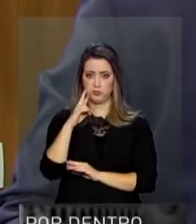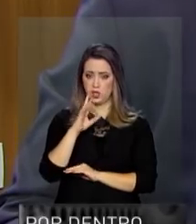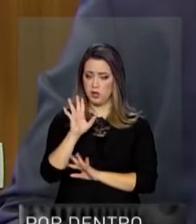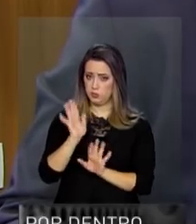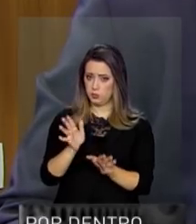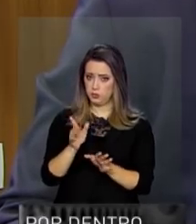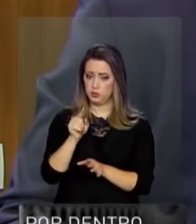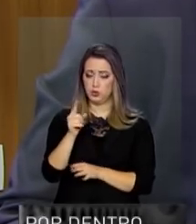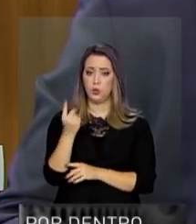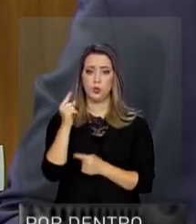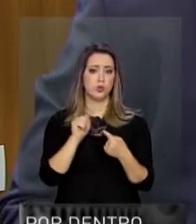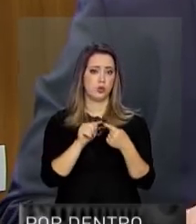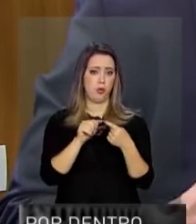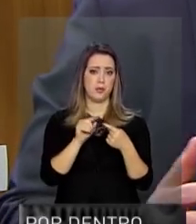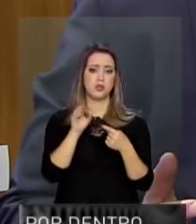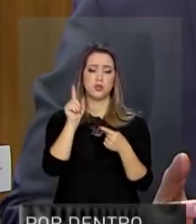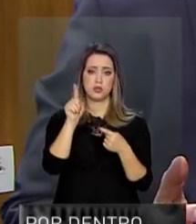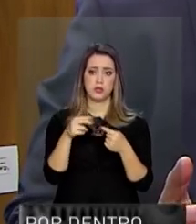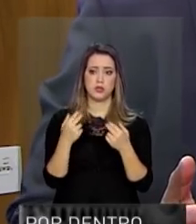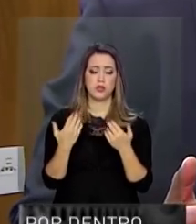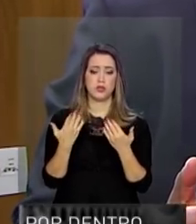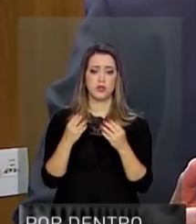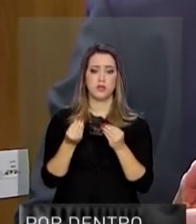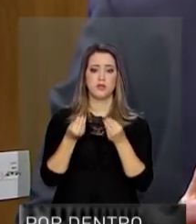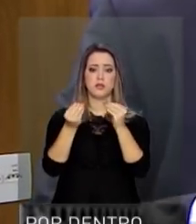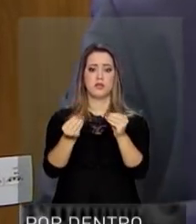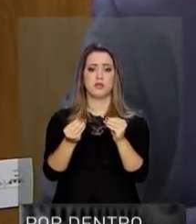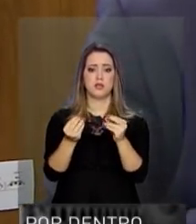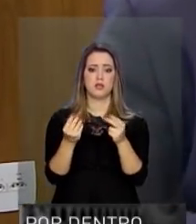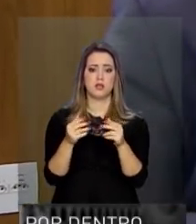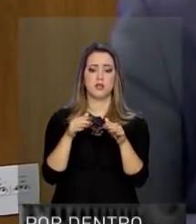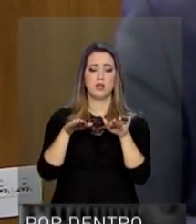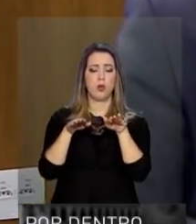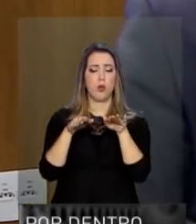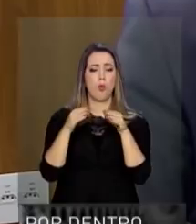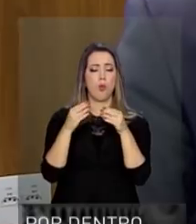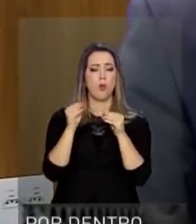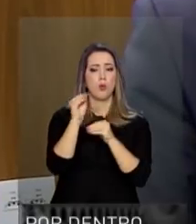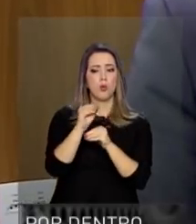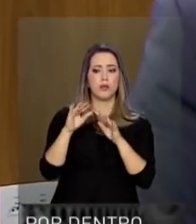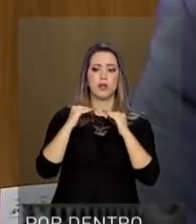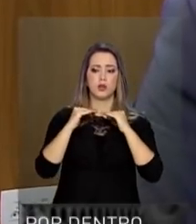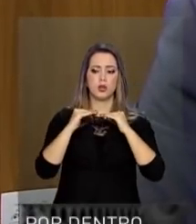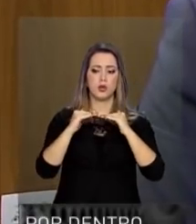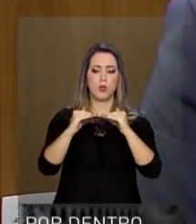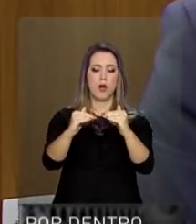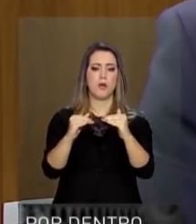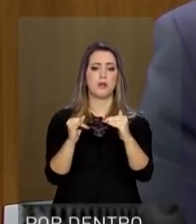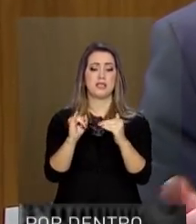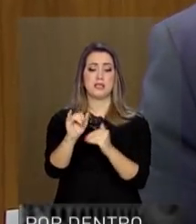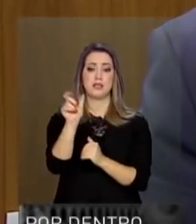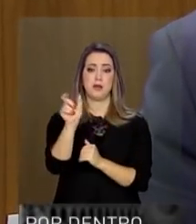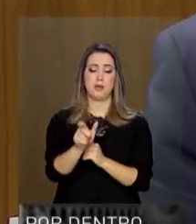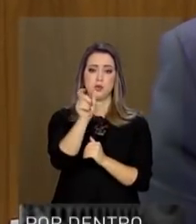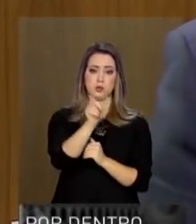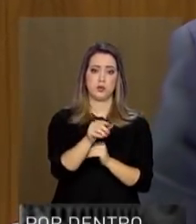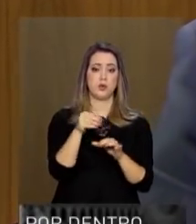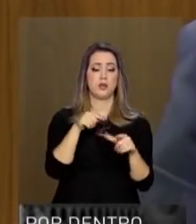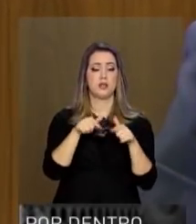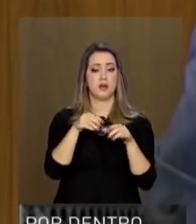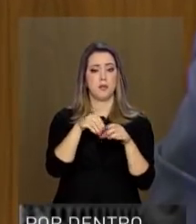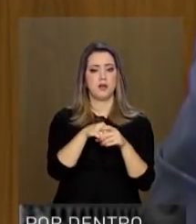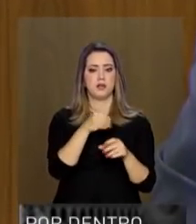objetivos da reforma é dar um tratamento igualitário, né? E o que acontece? Se a pessoa é servidora